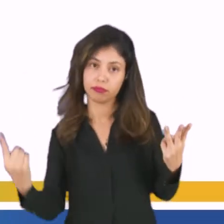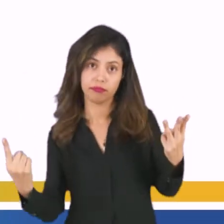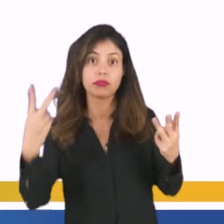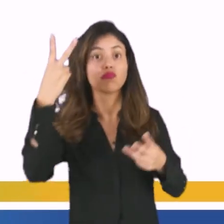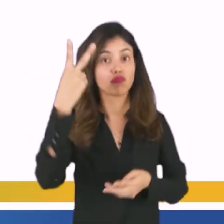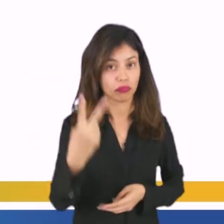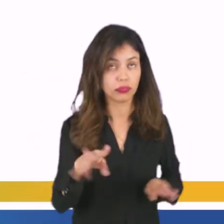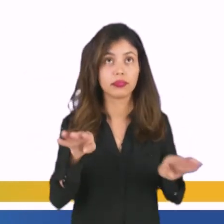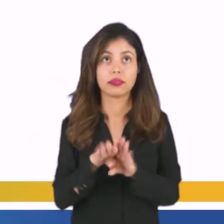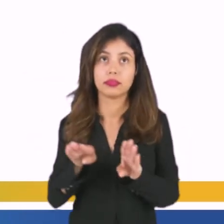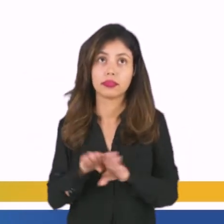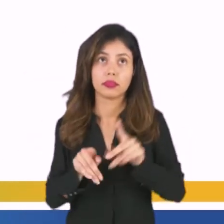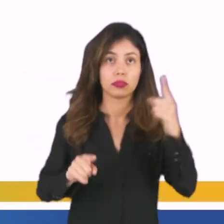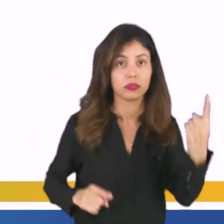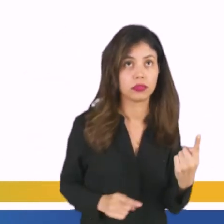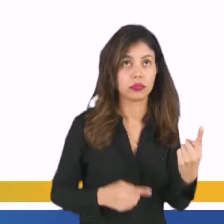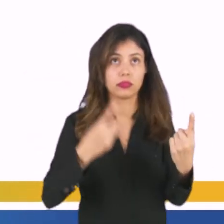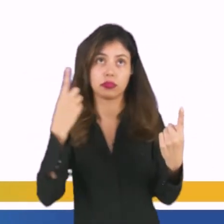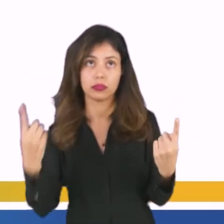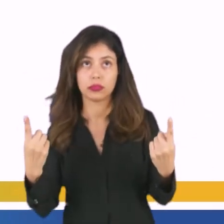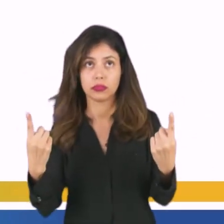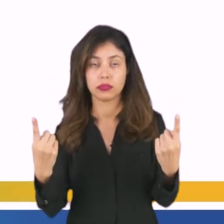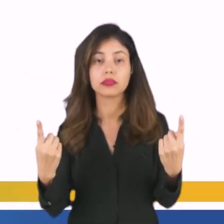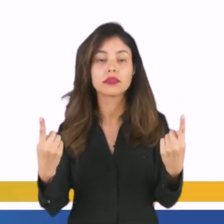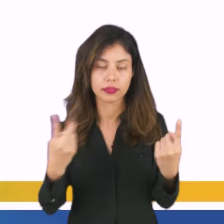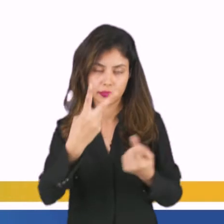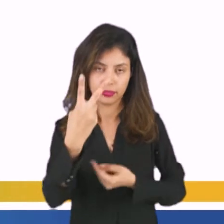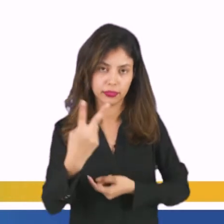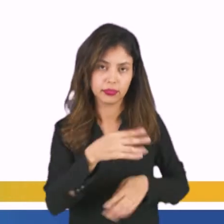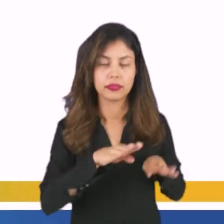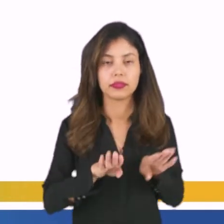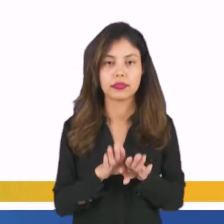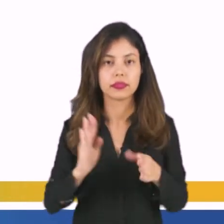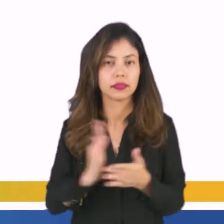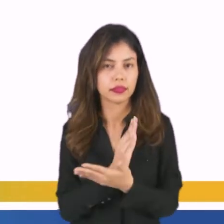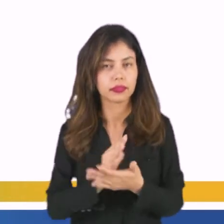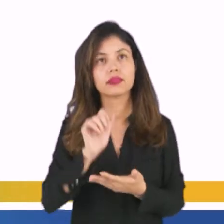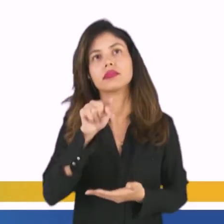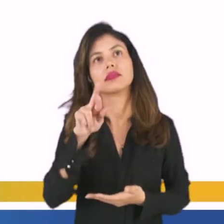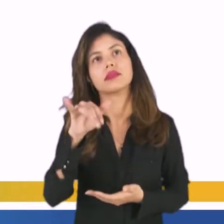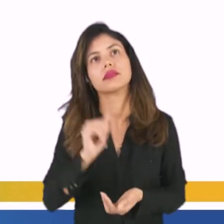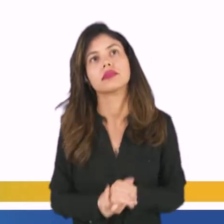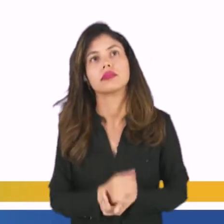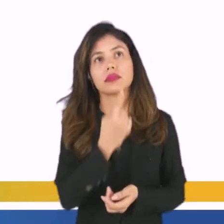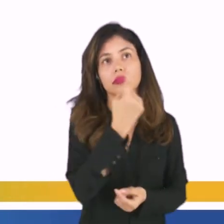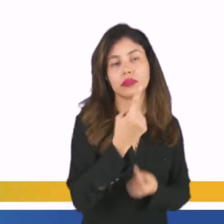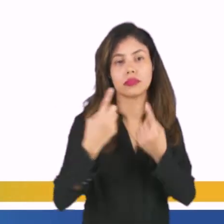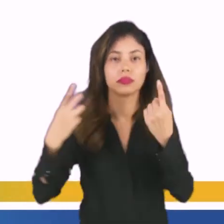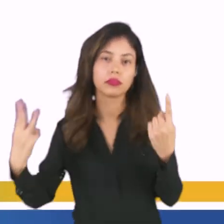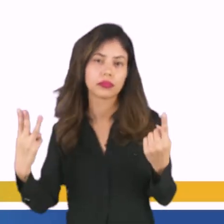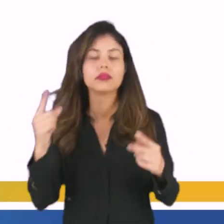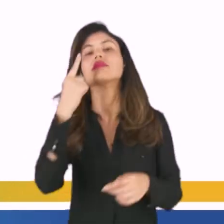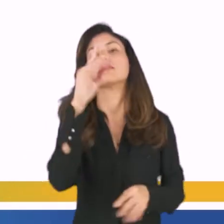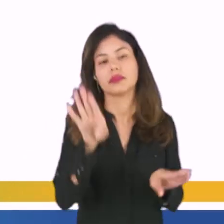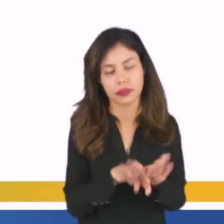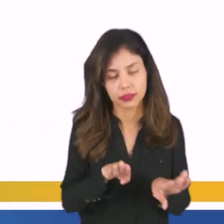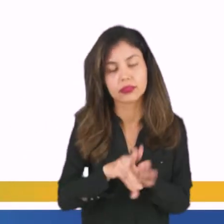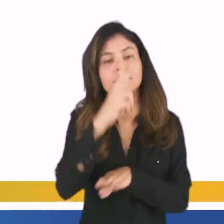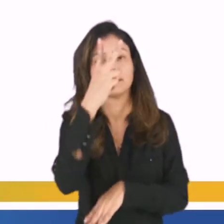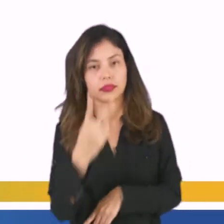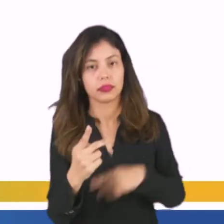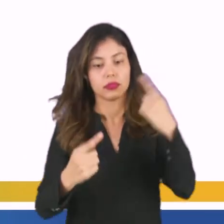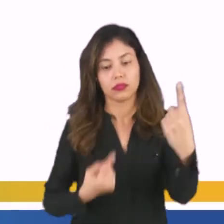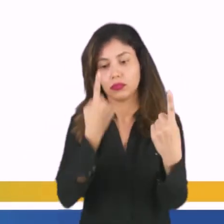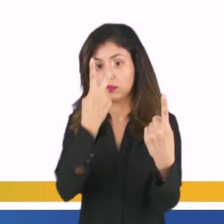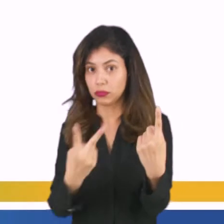novamente. De menos 1 e 1, um intervalo de 2, algoritmo. E de 1 para 3, também nós temos